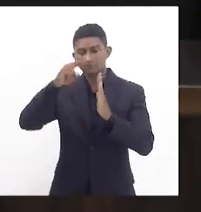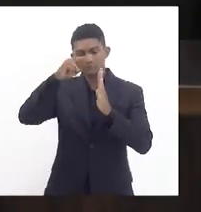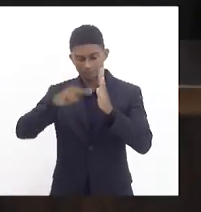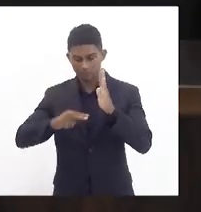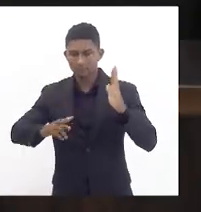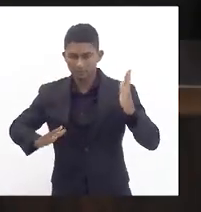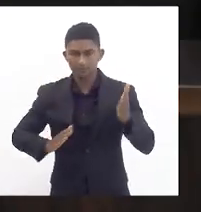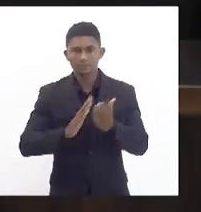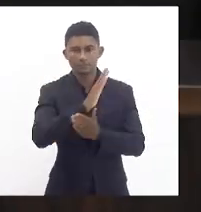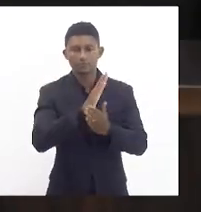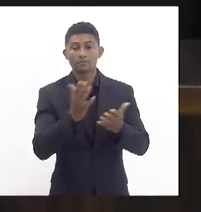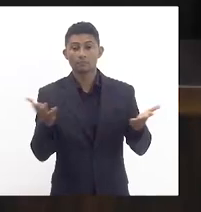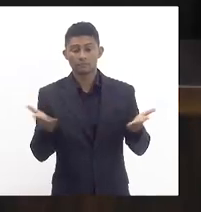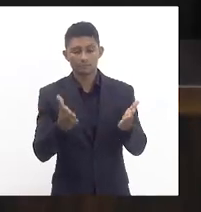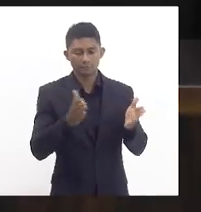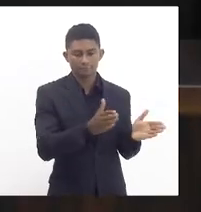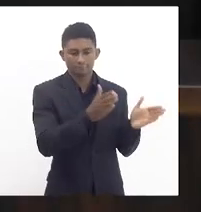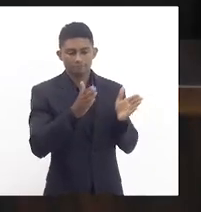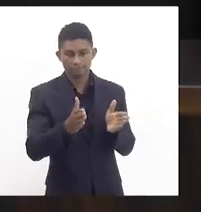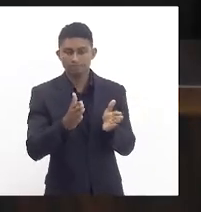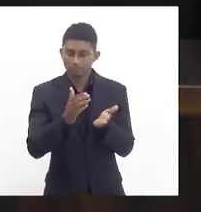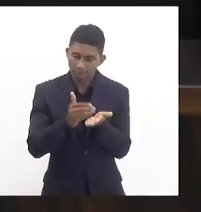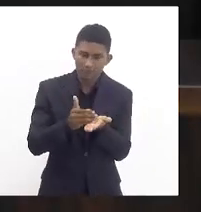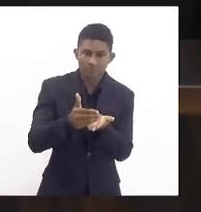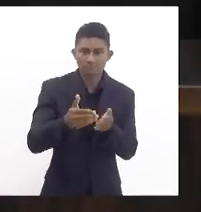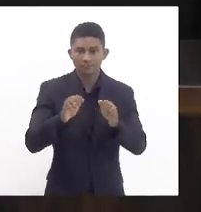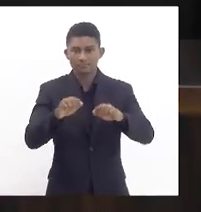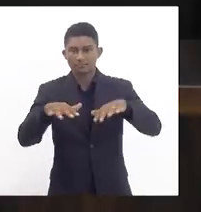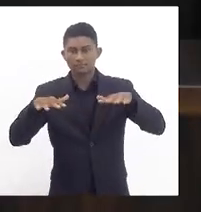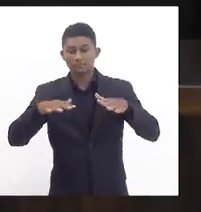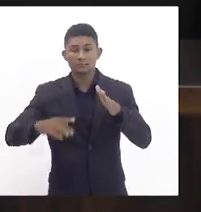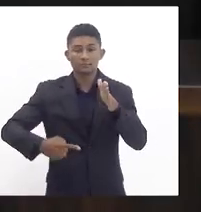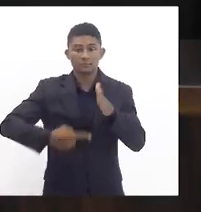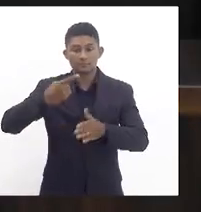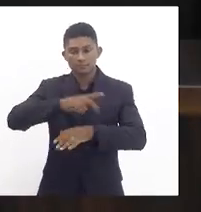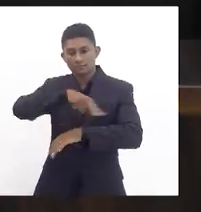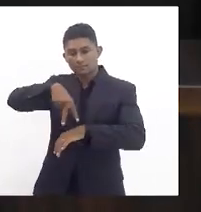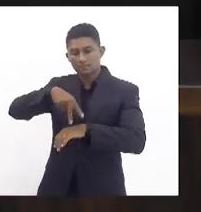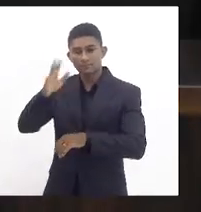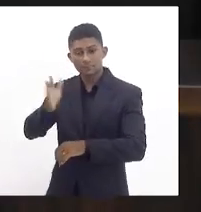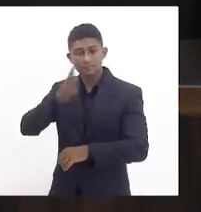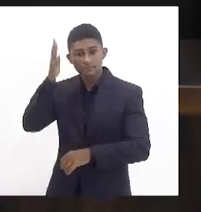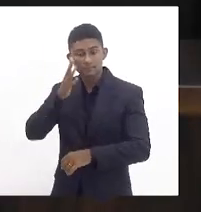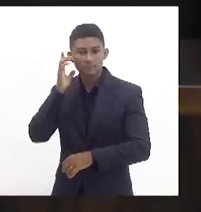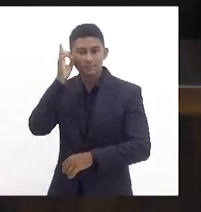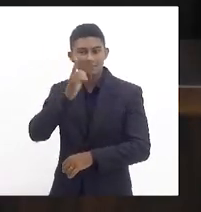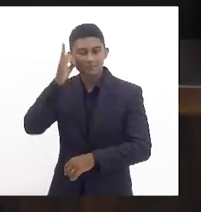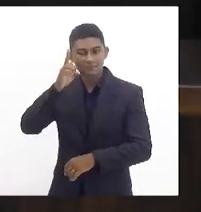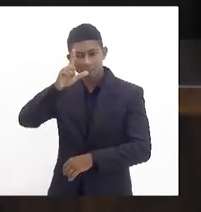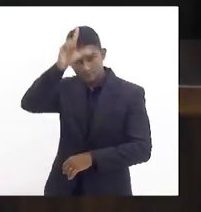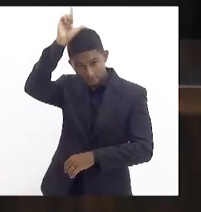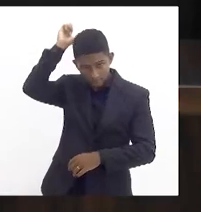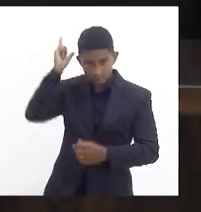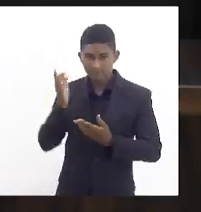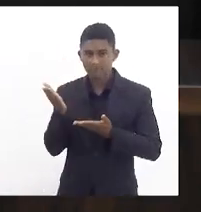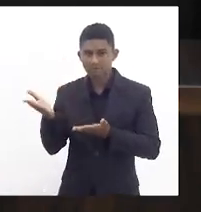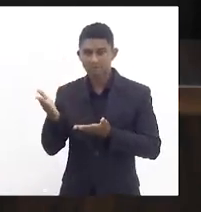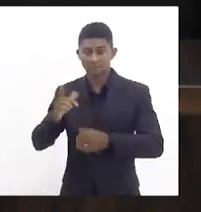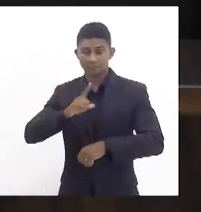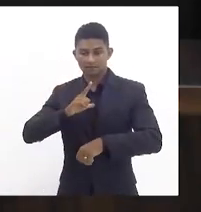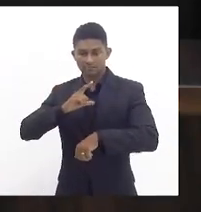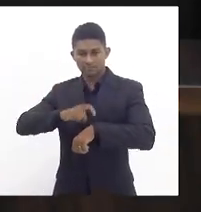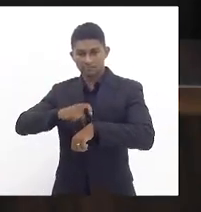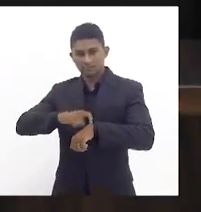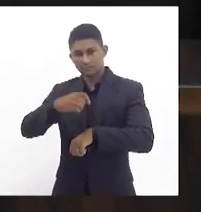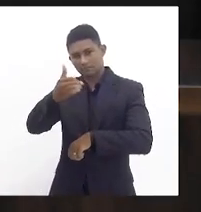a ata, passa seu expediente inicial. O primeiro orador inscrito é o nobre deputado Luiz Paulo. Vossa Excelência dispõe de